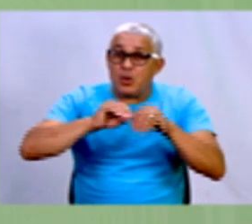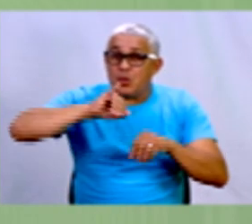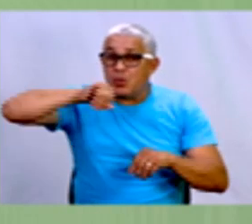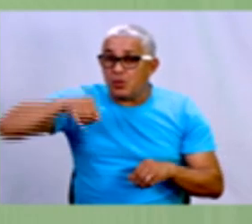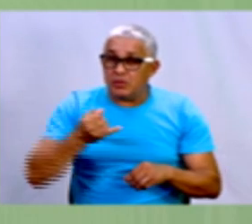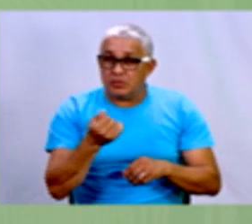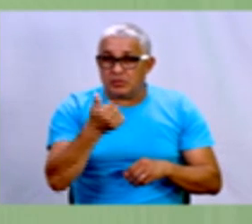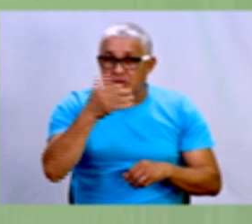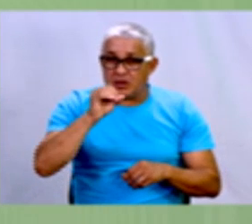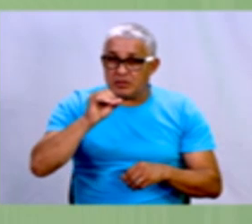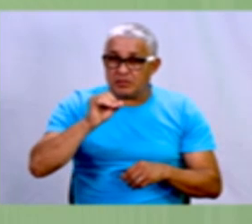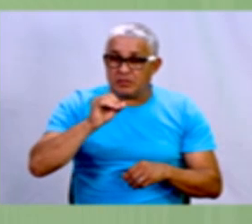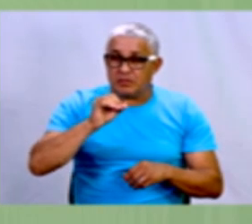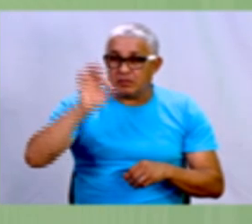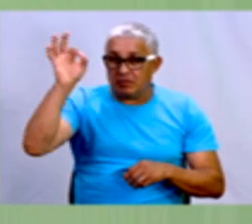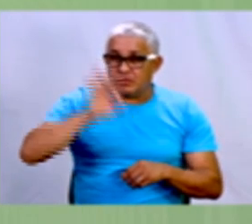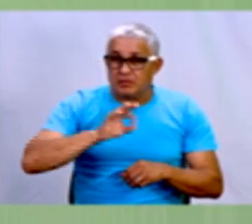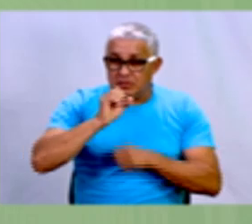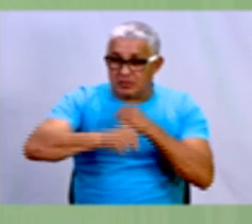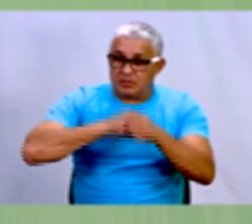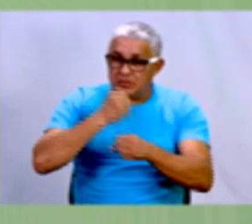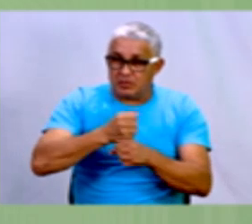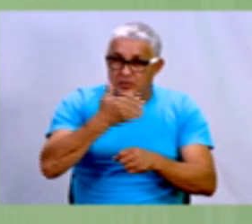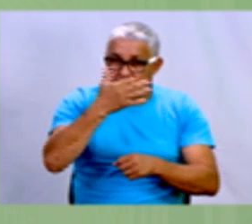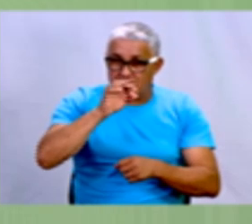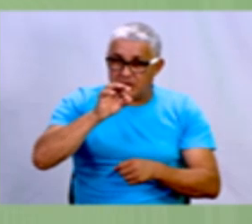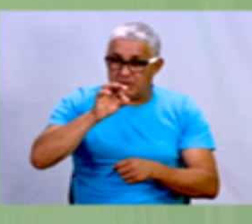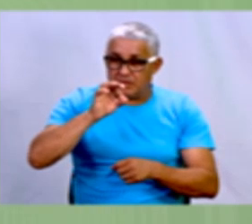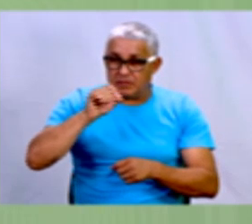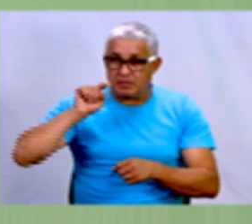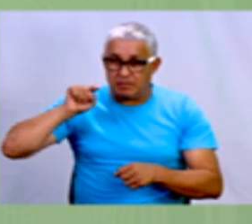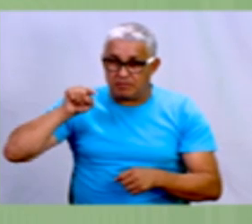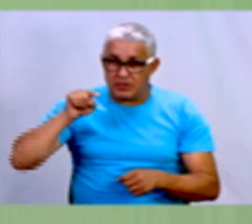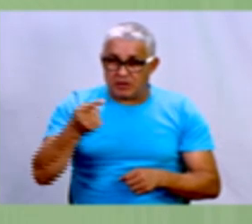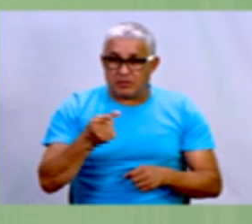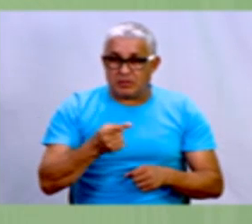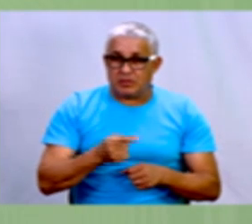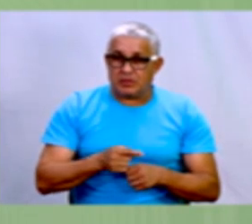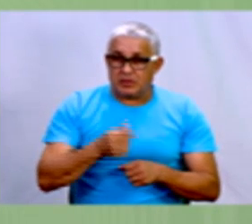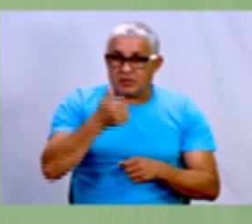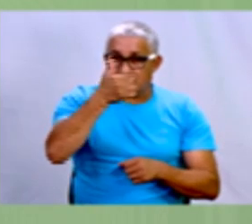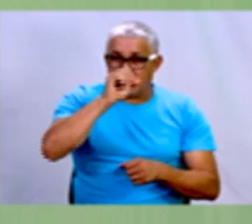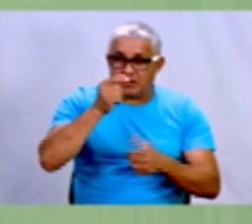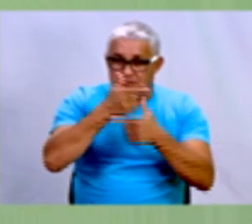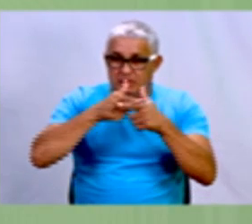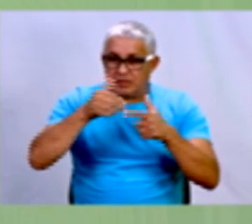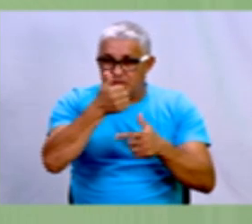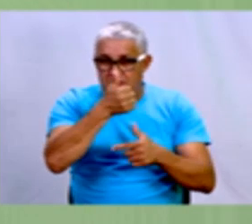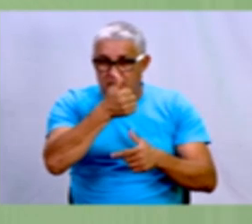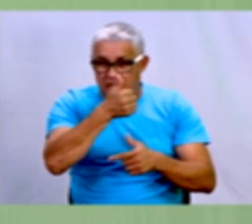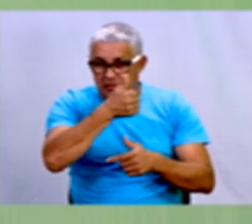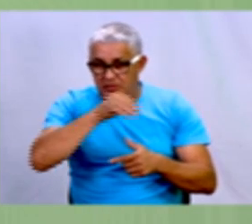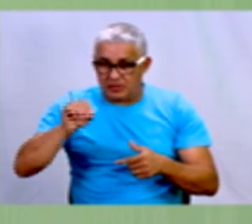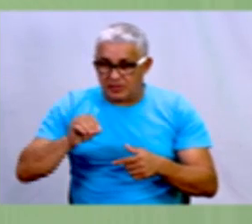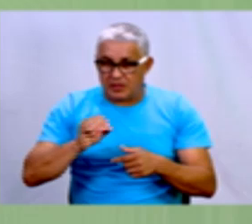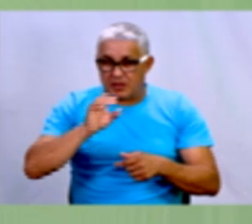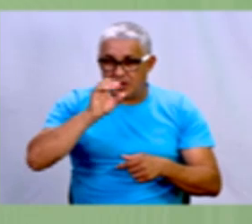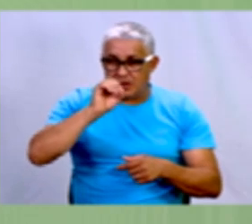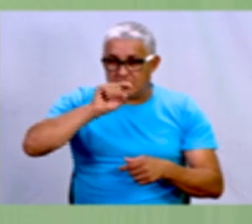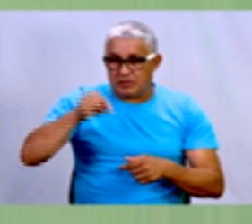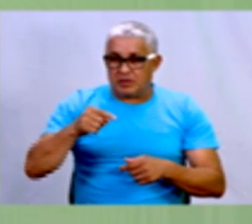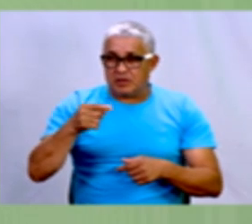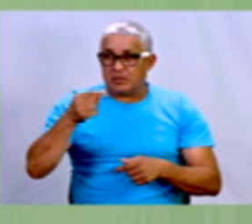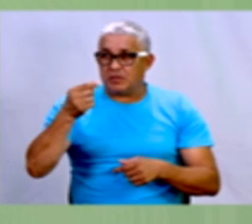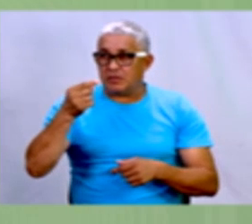10 mil é 10% ao ano, né? Então, 10% a gente vai dividir 10 por 100, que vai ficar 0,1, ou né,